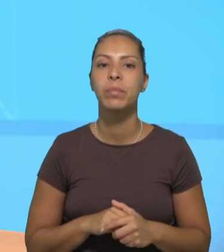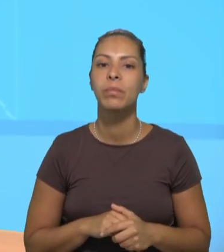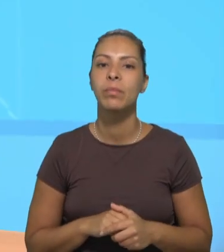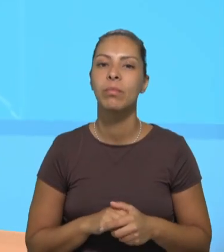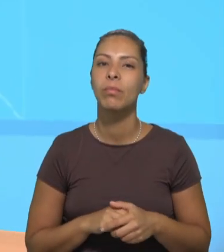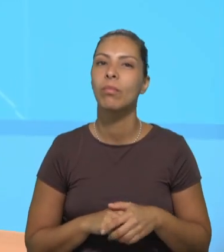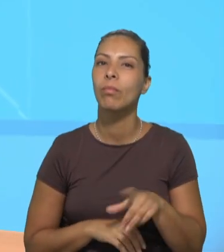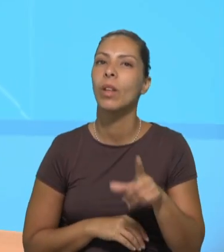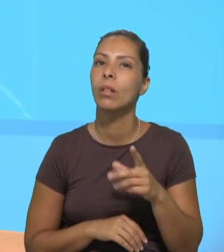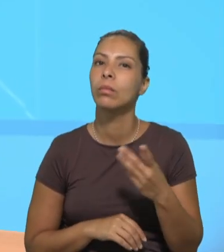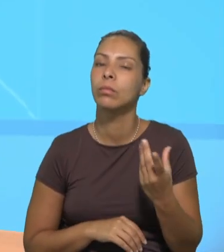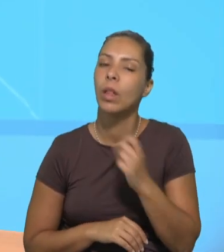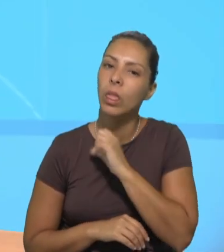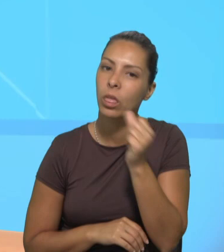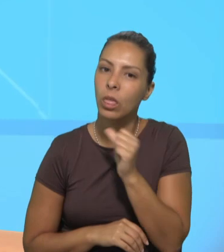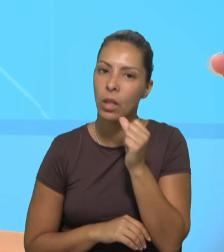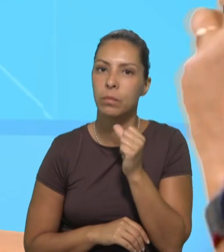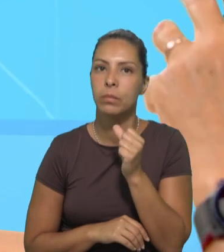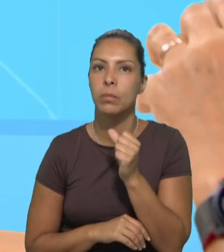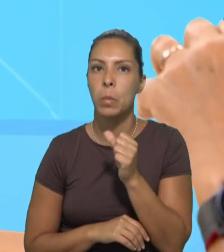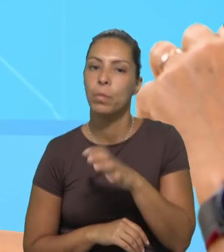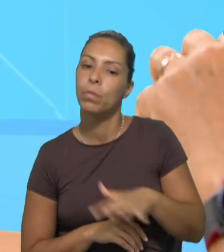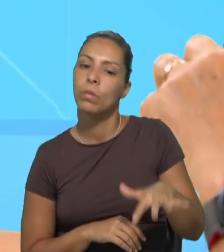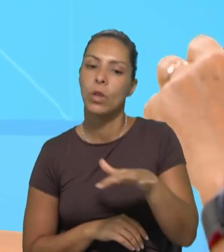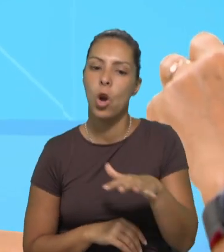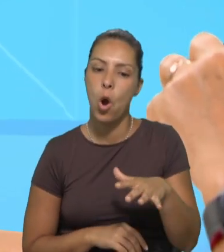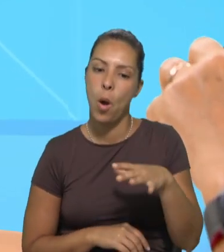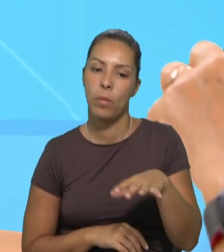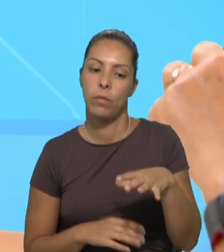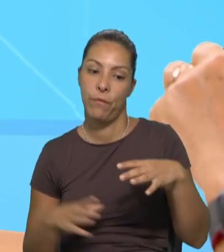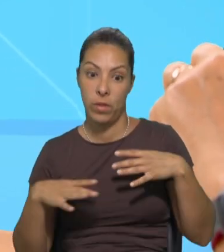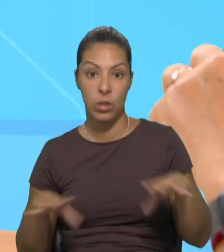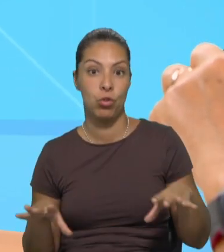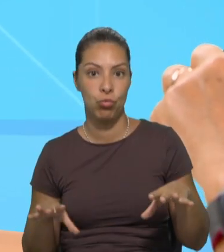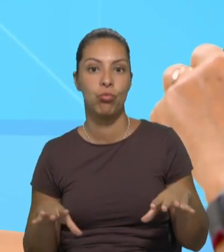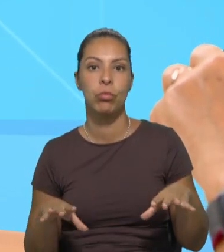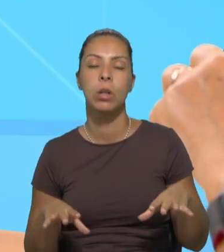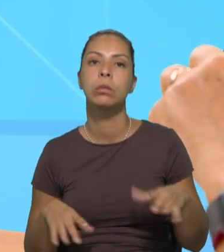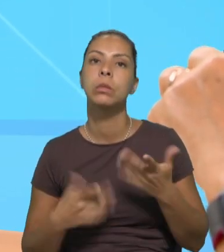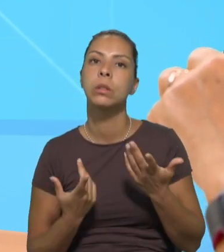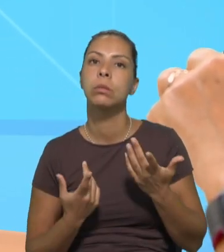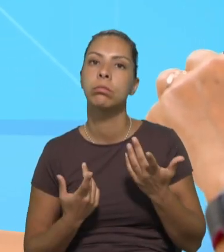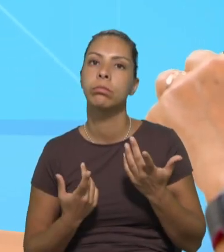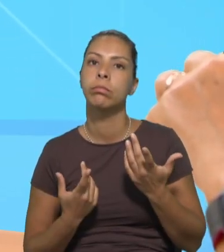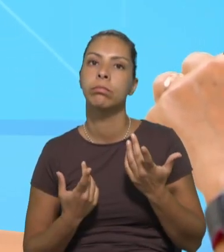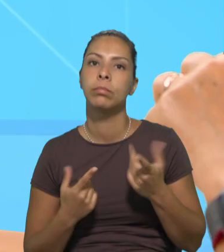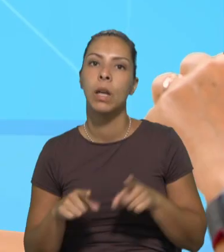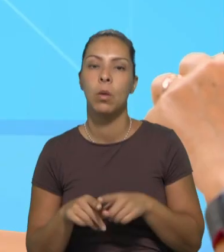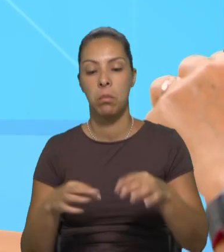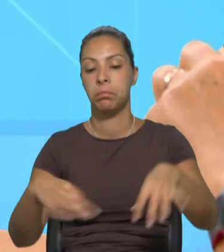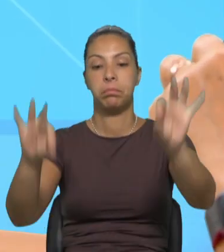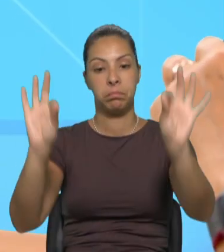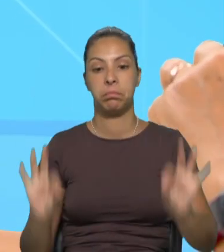encontros acontecem nestas opções de férias que vão além, de facto, de uma toalha estendida na